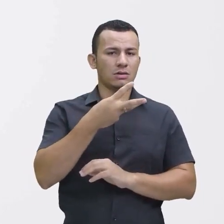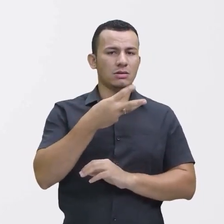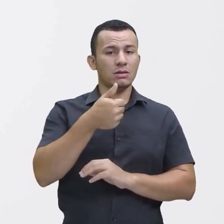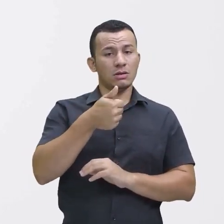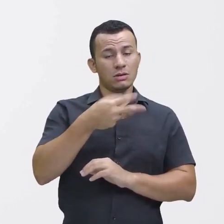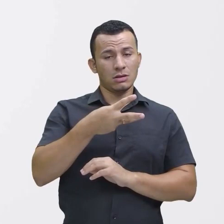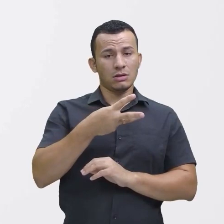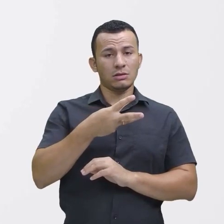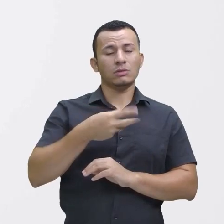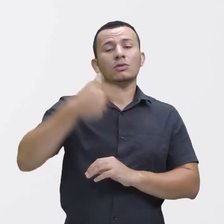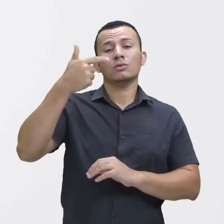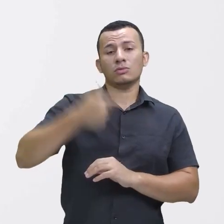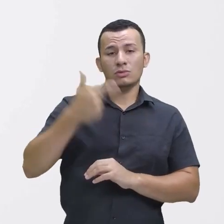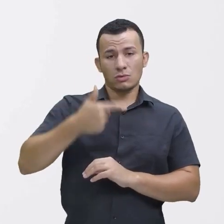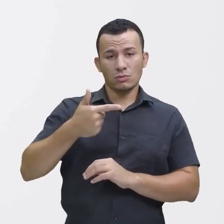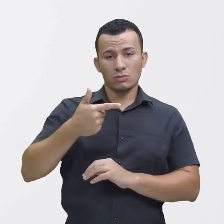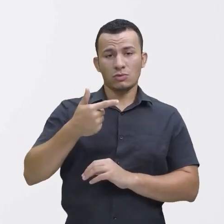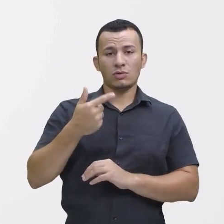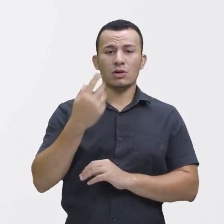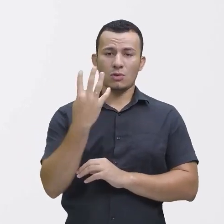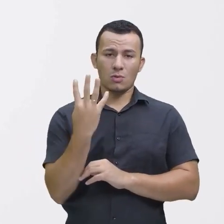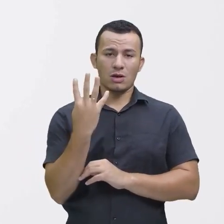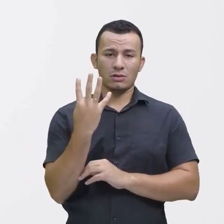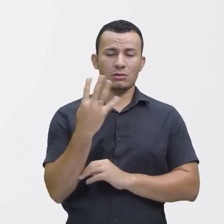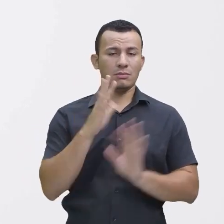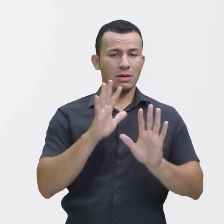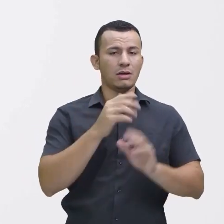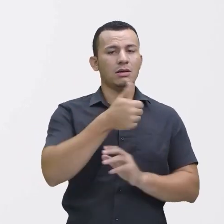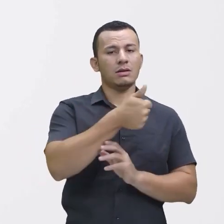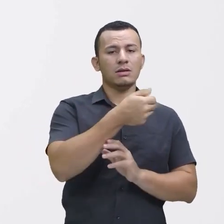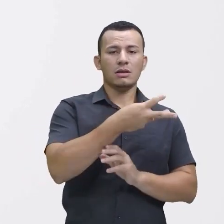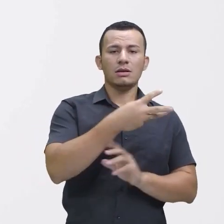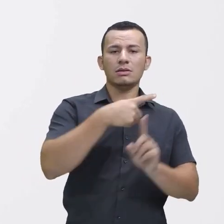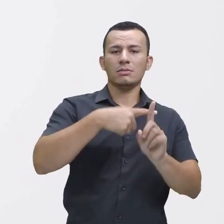no segundo dia 4, 13 mais 4,